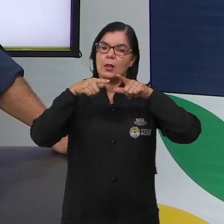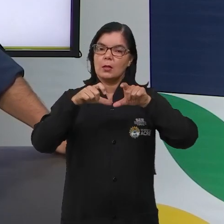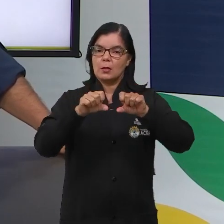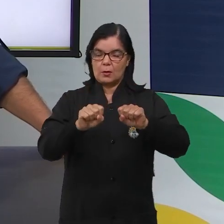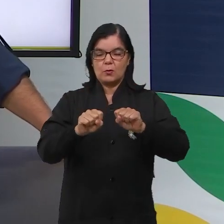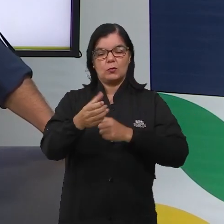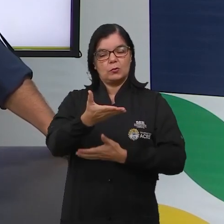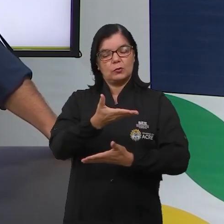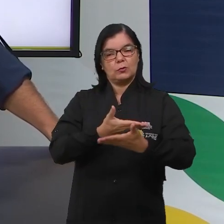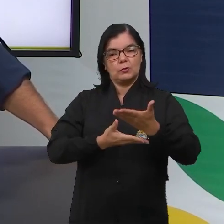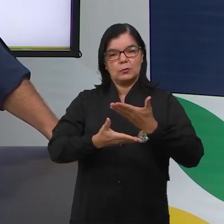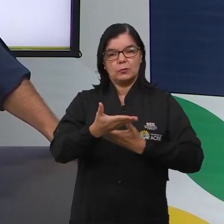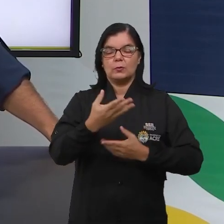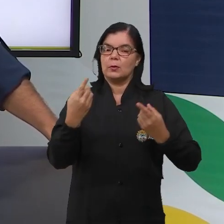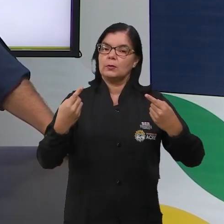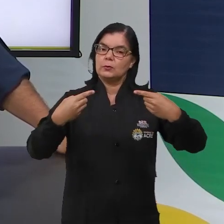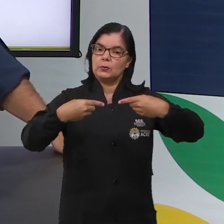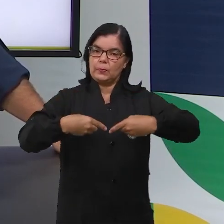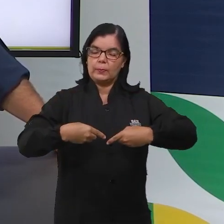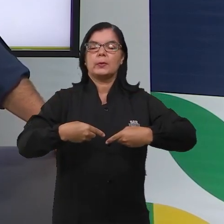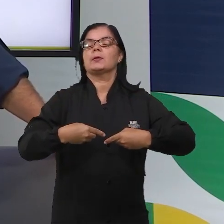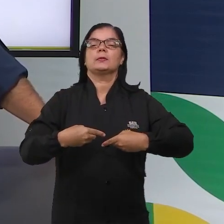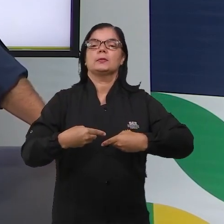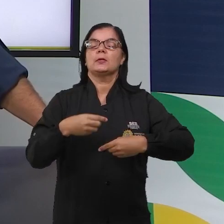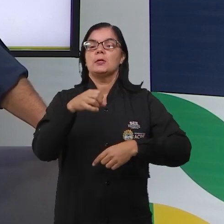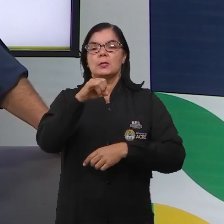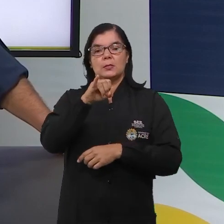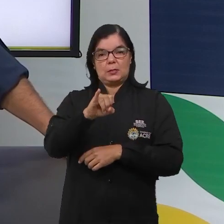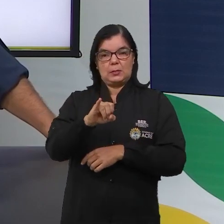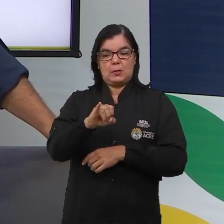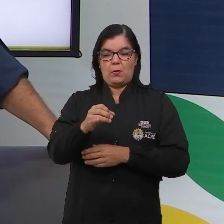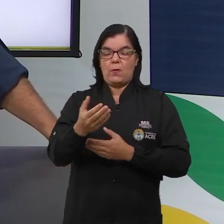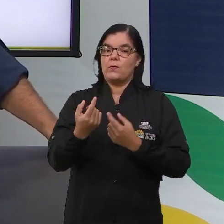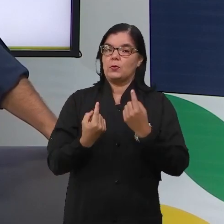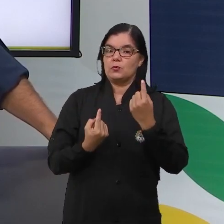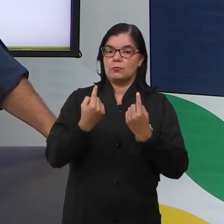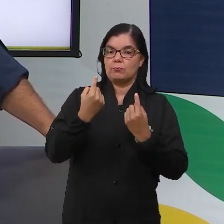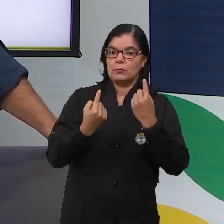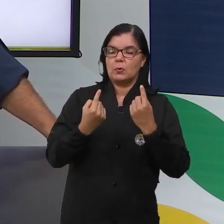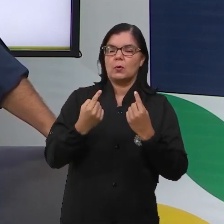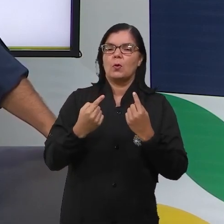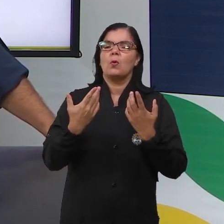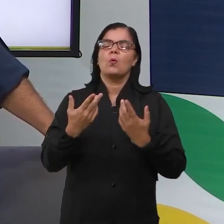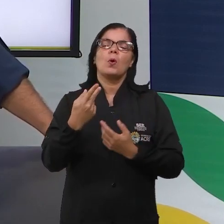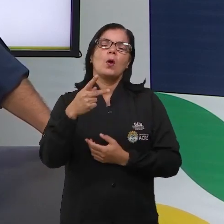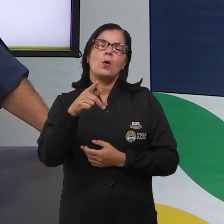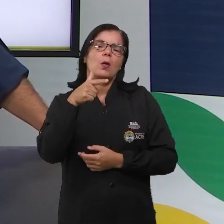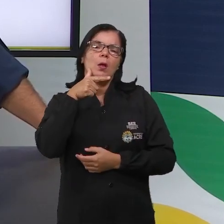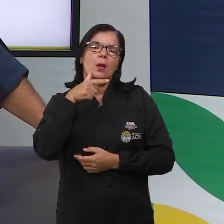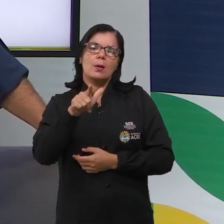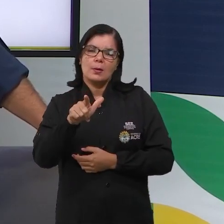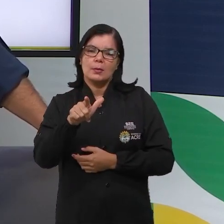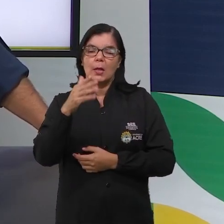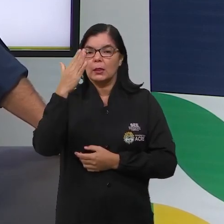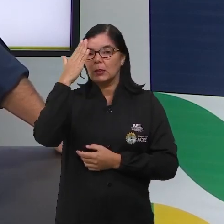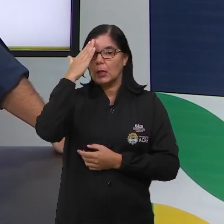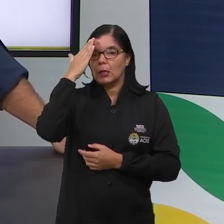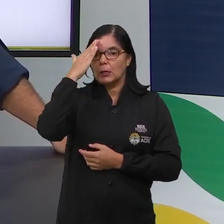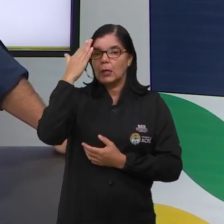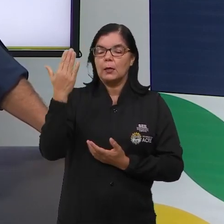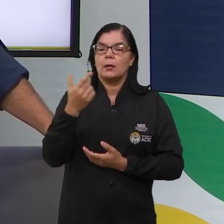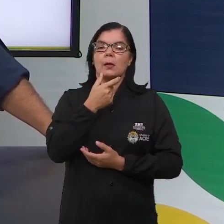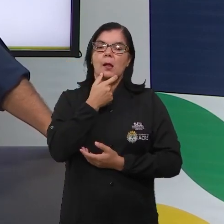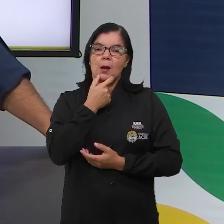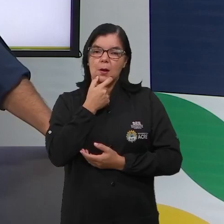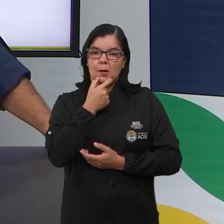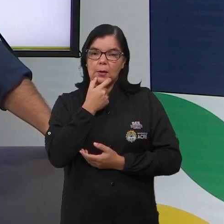comunicação e interação das competições internacionais. Então, se for fazer uma associação de tipo, qual vai ser o idioma para entender